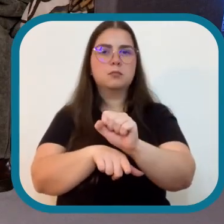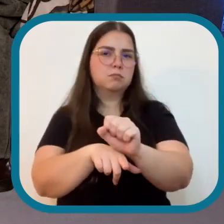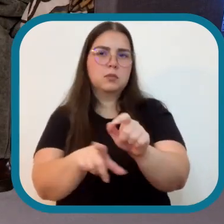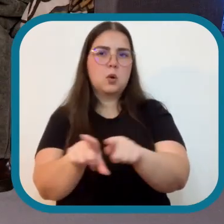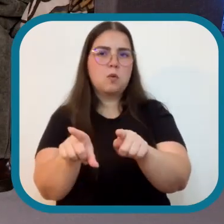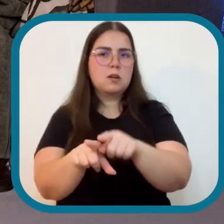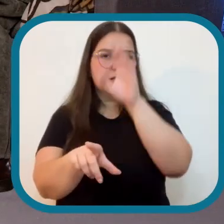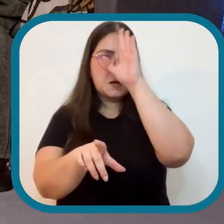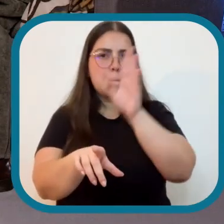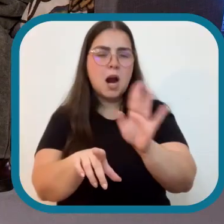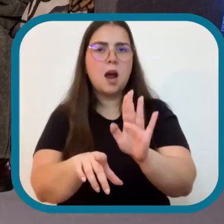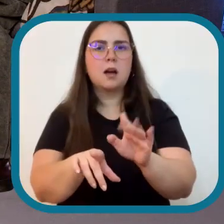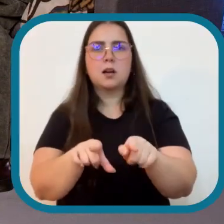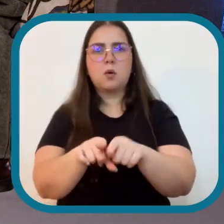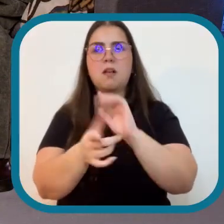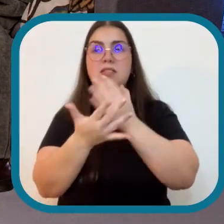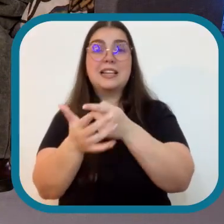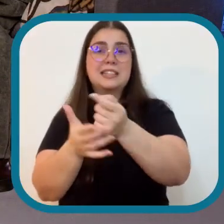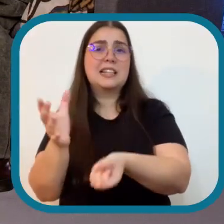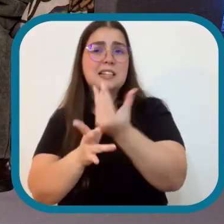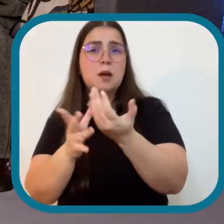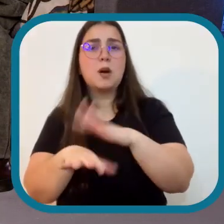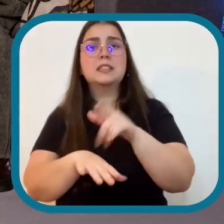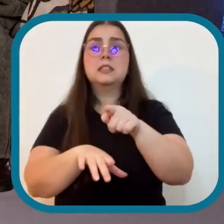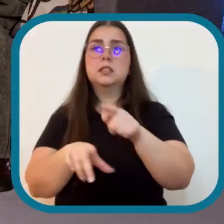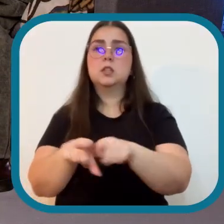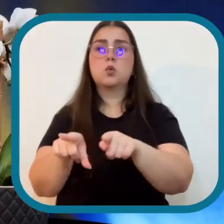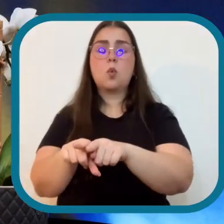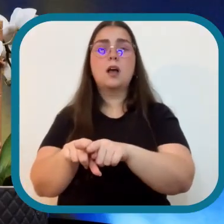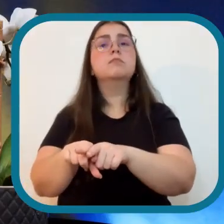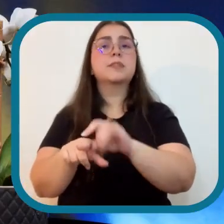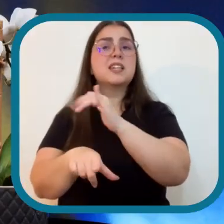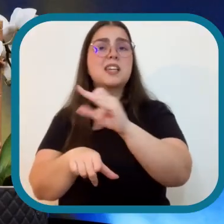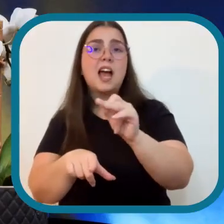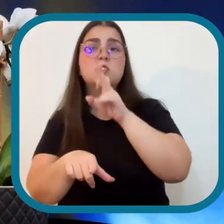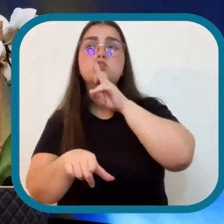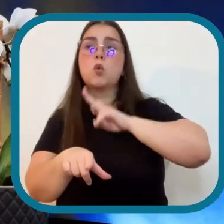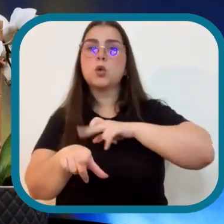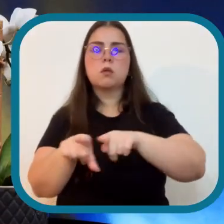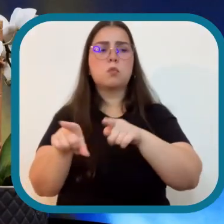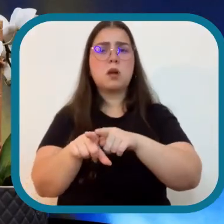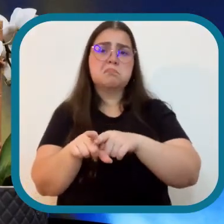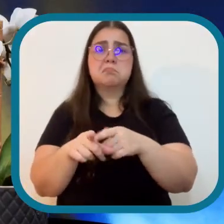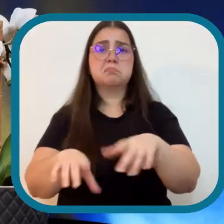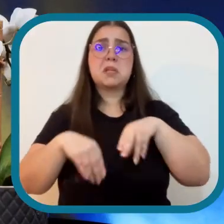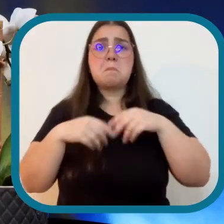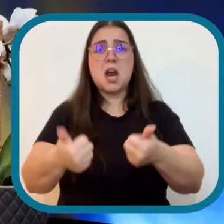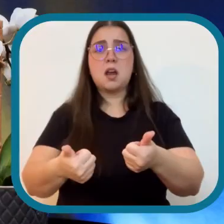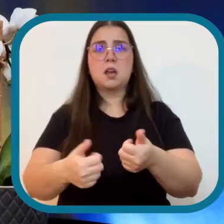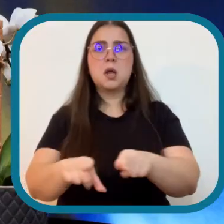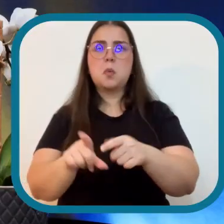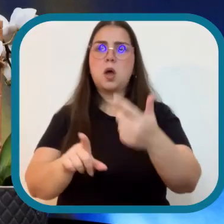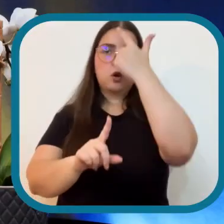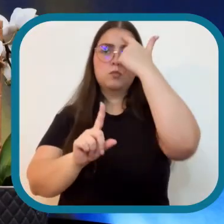por isso é que há um grau de conforto nas respostas da inteligência artificial generativa. Não é suposto aquilo